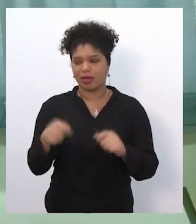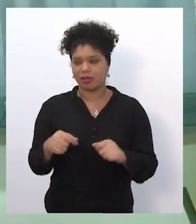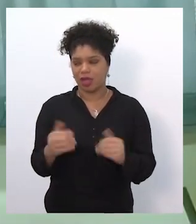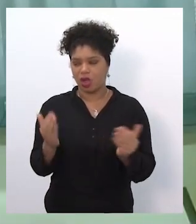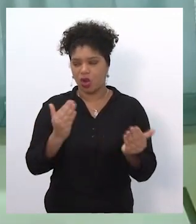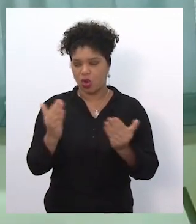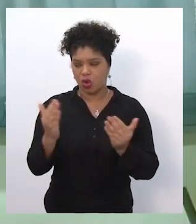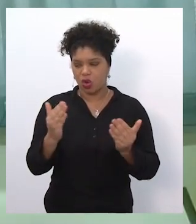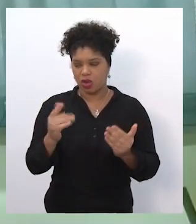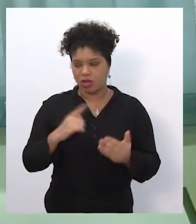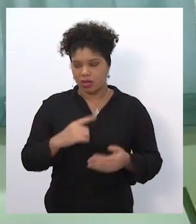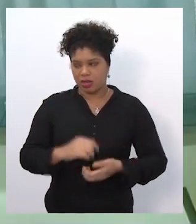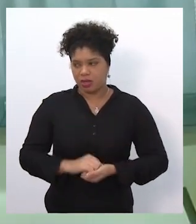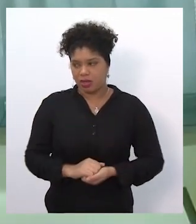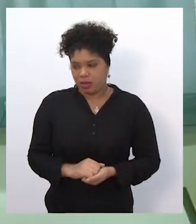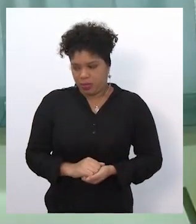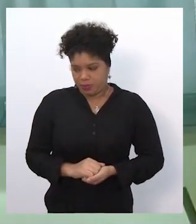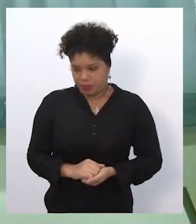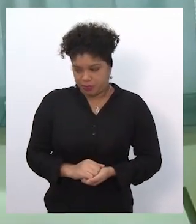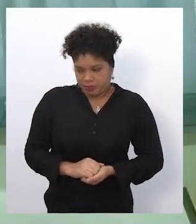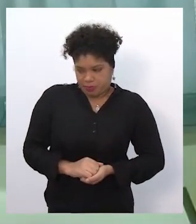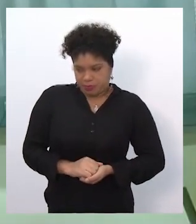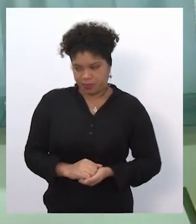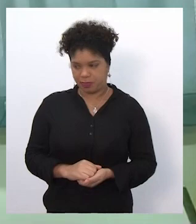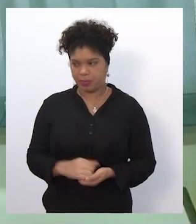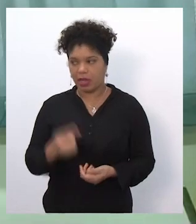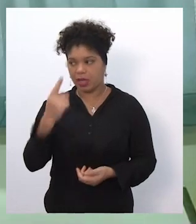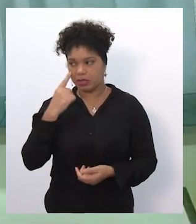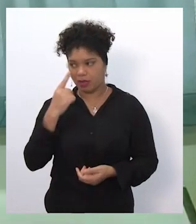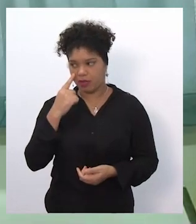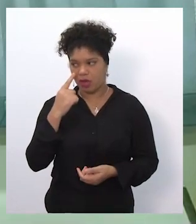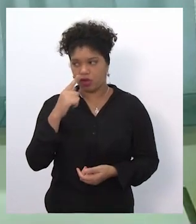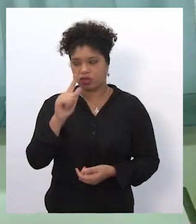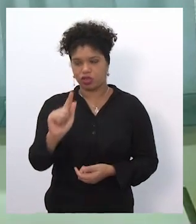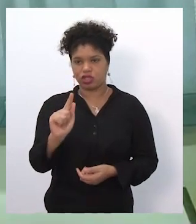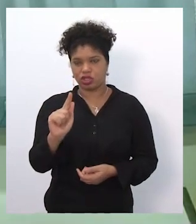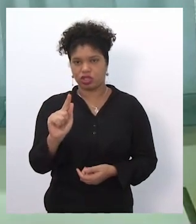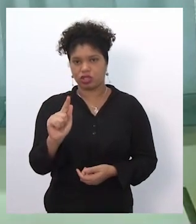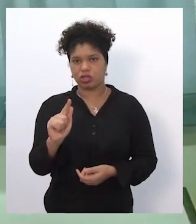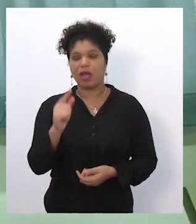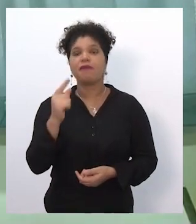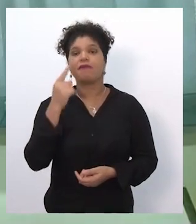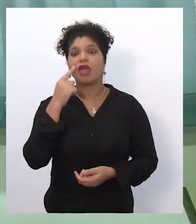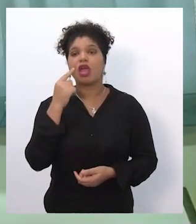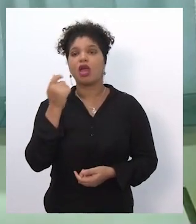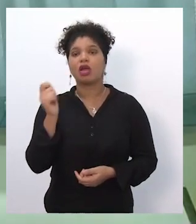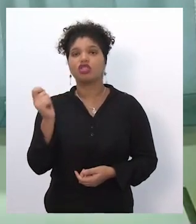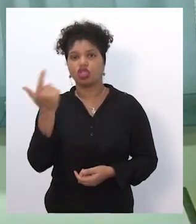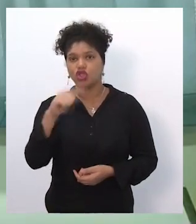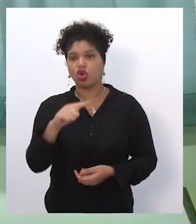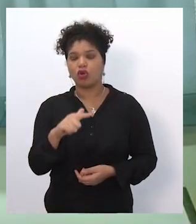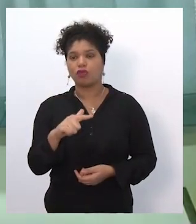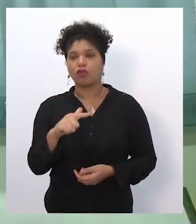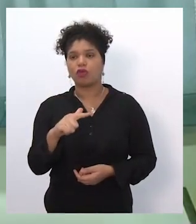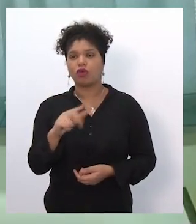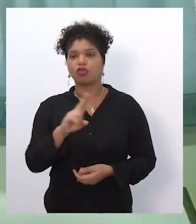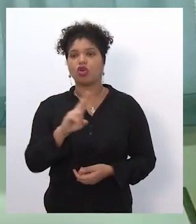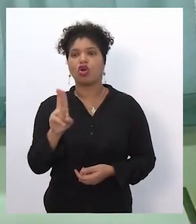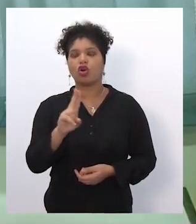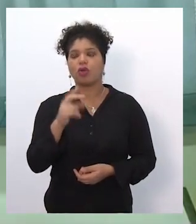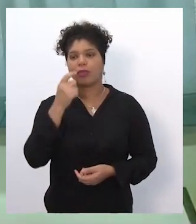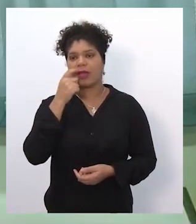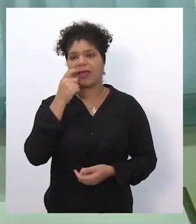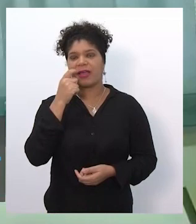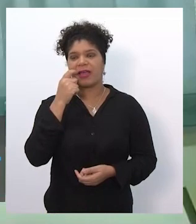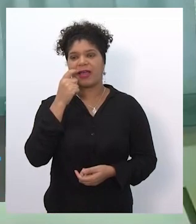concorrências. A produção poderia colocar o GC fazendo favor o título processador novamente? Porque